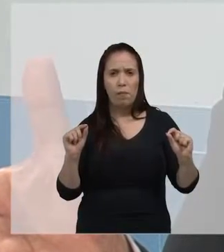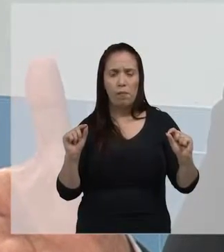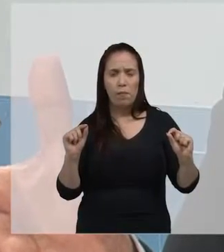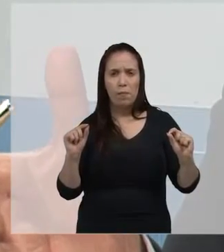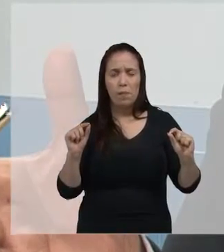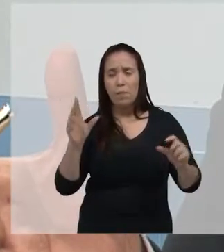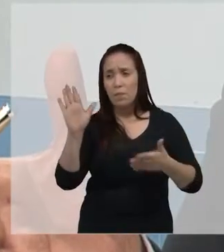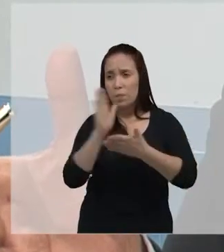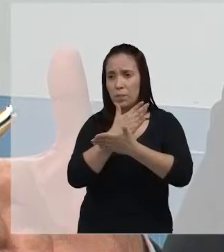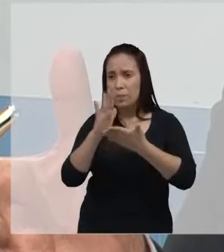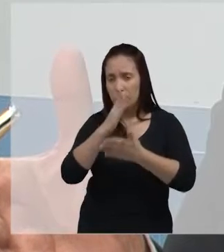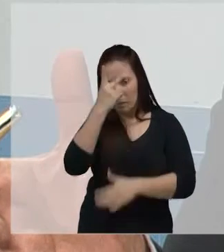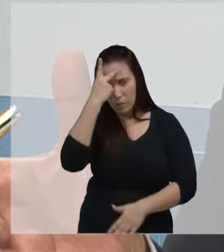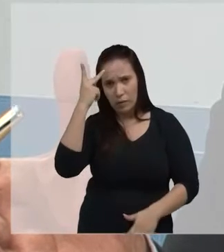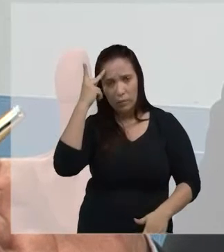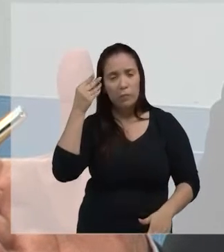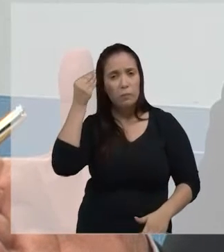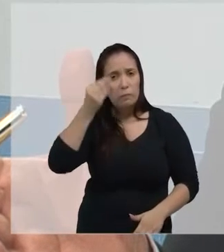os experts